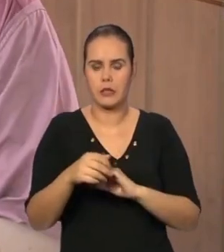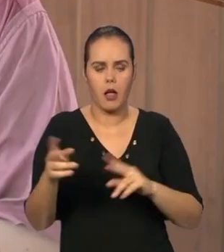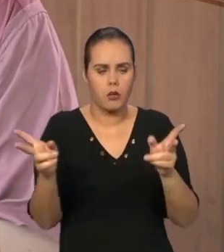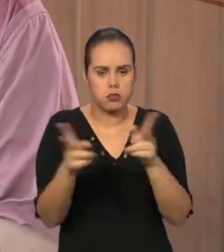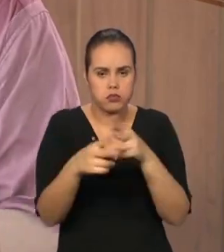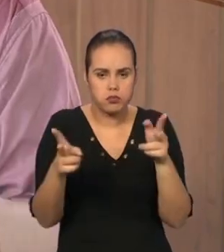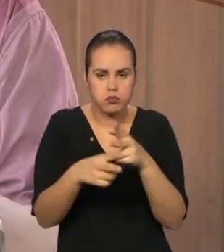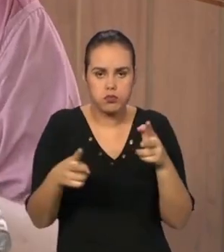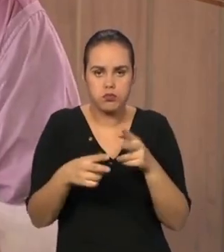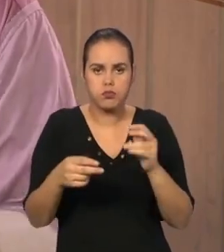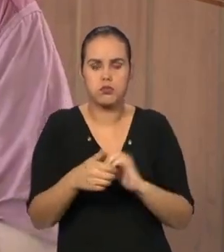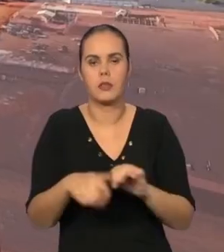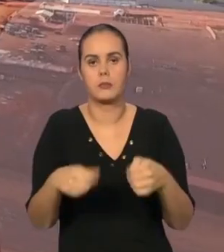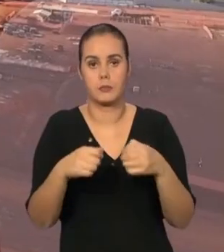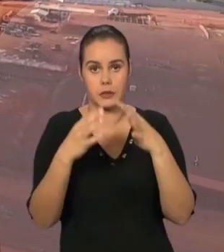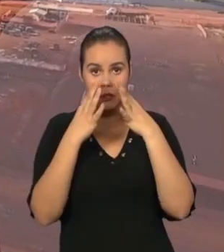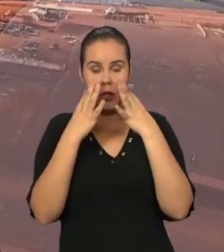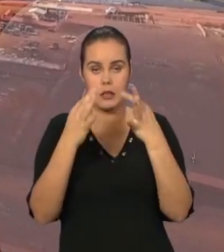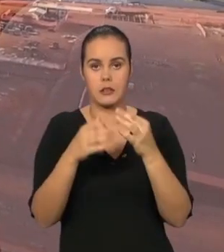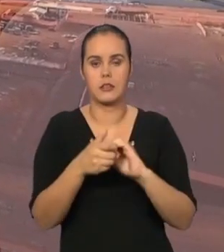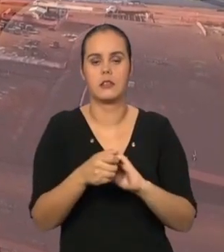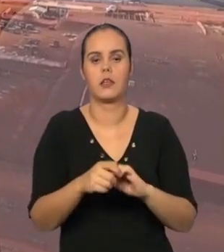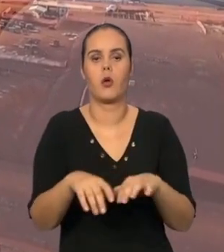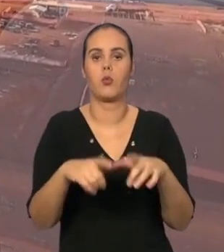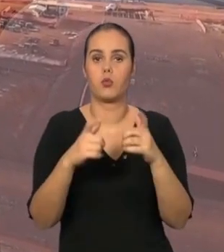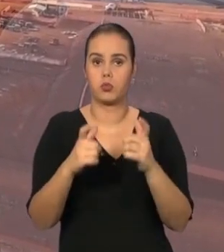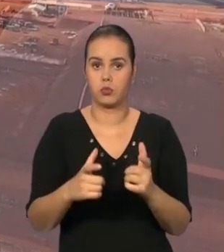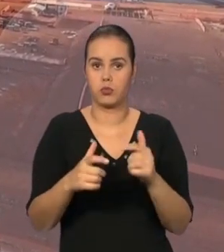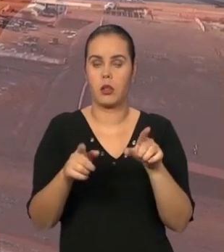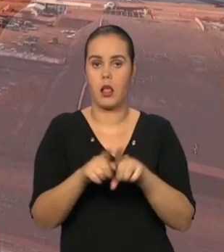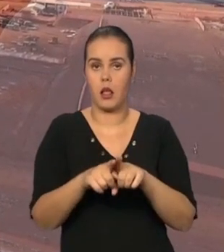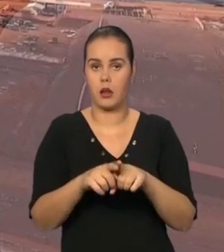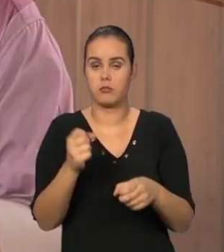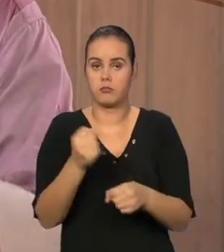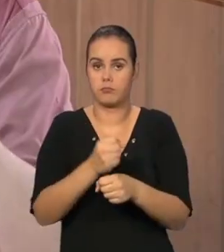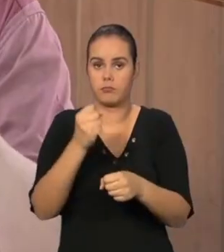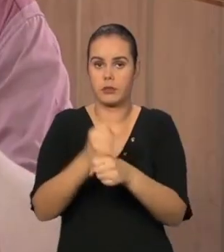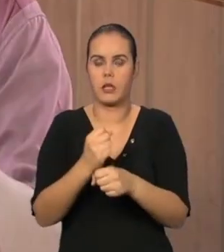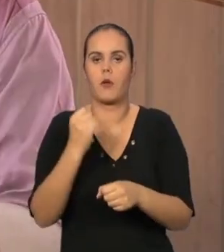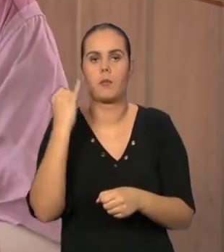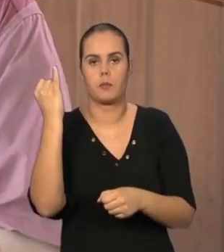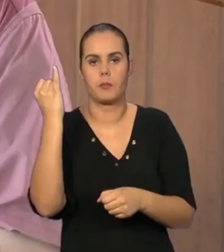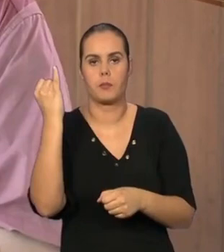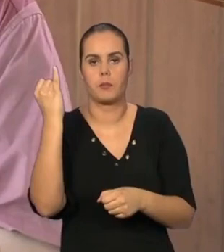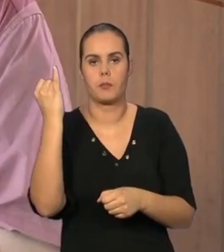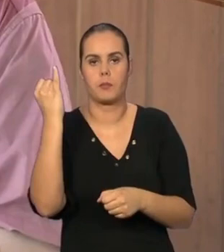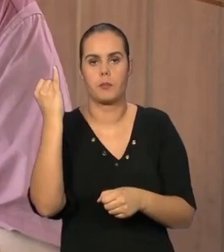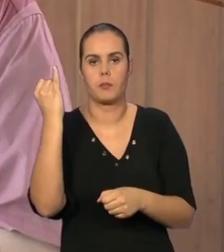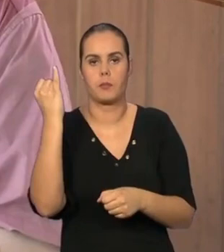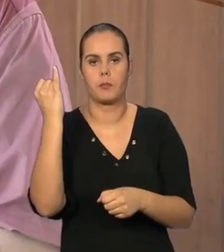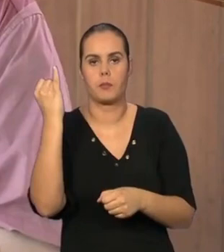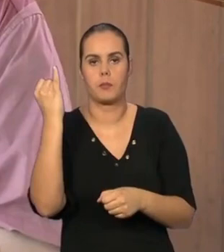poder trabalhar com isso. A área também da edificação é importante para você saber dividir